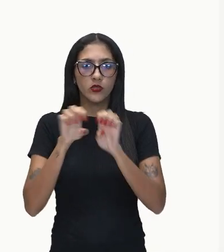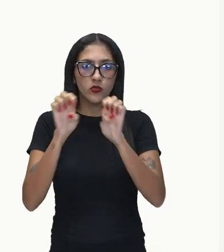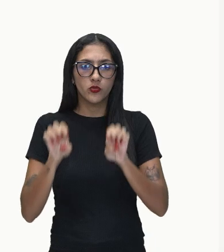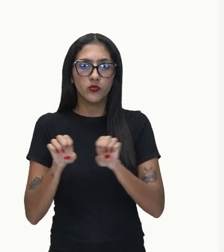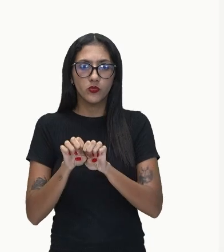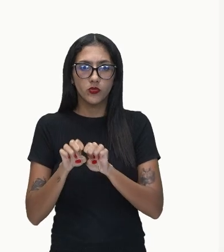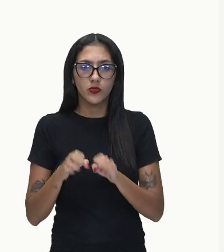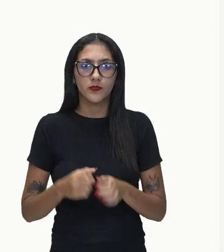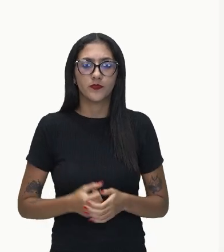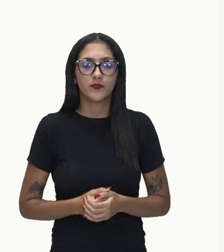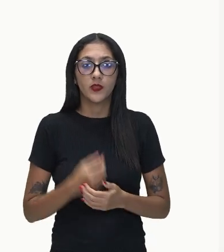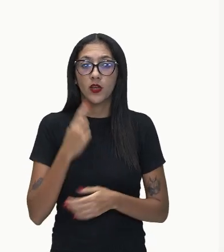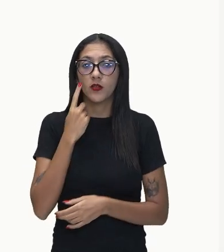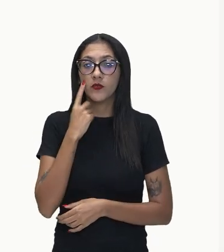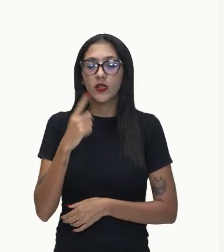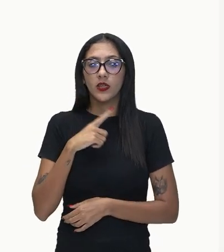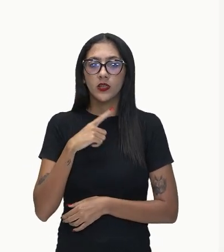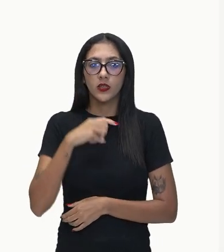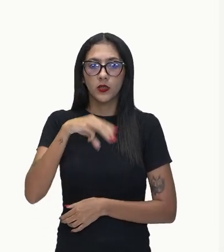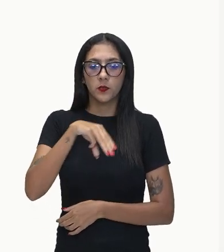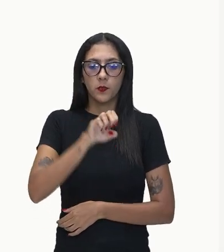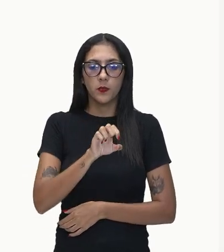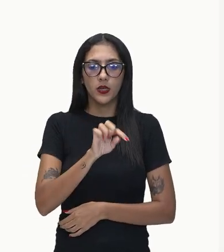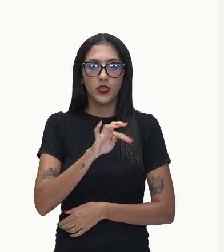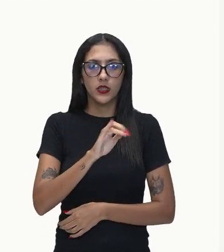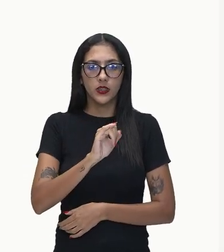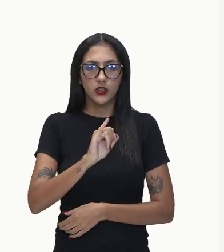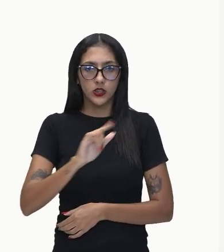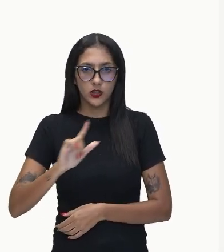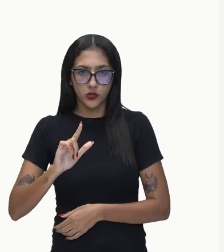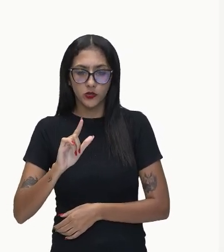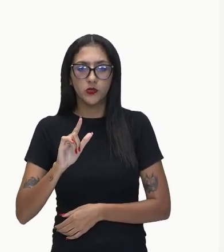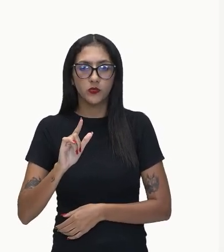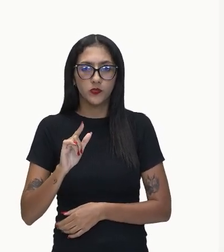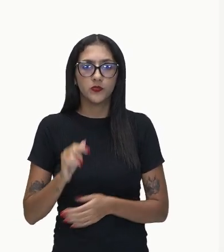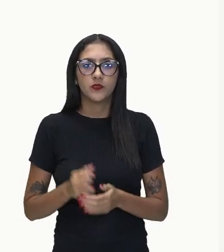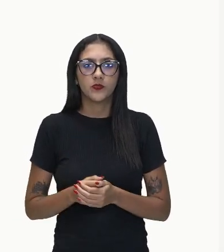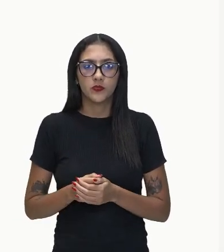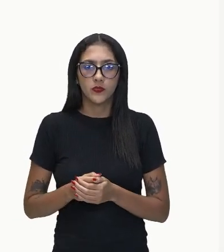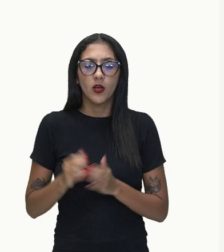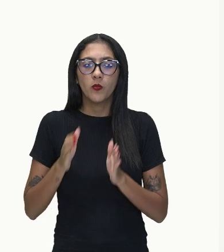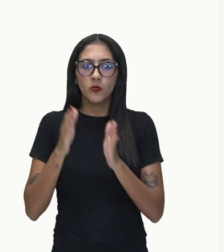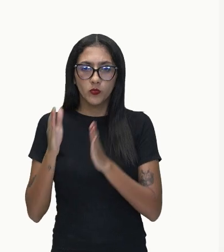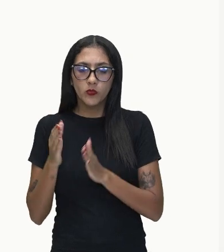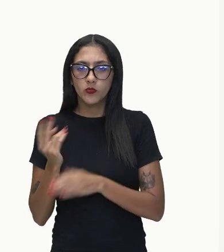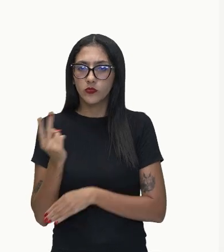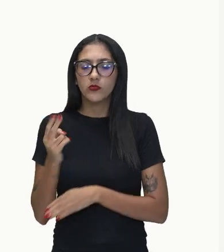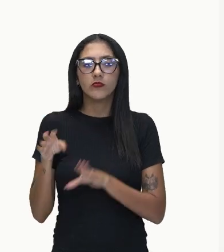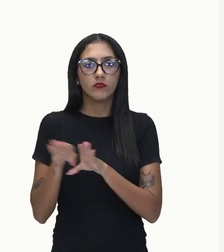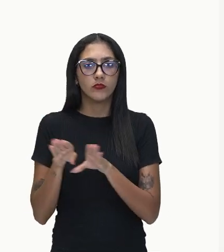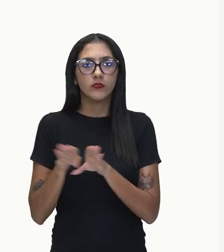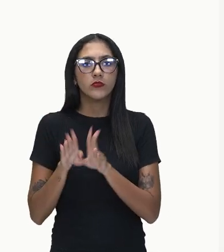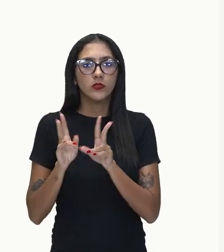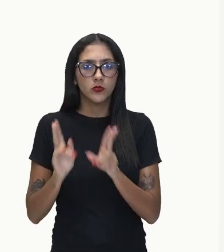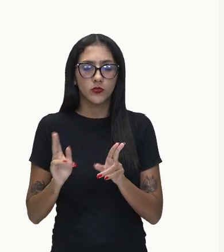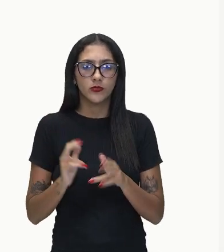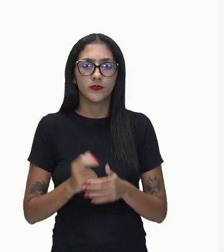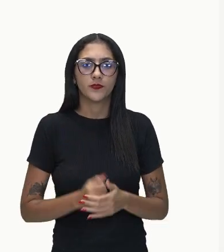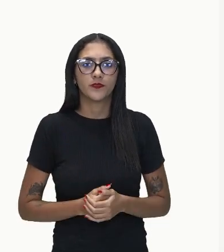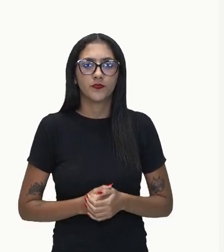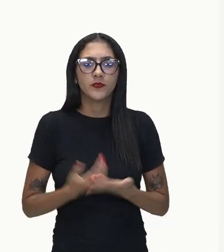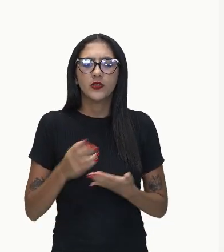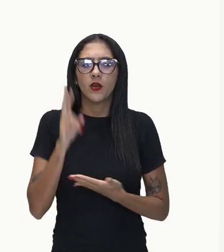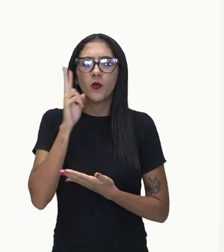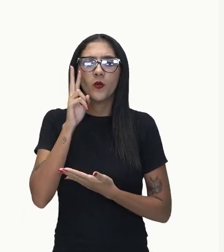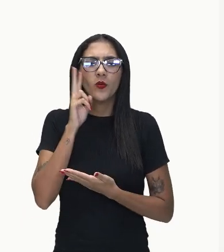é o radical metil. Esse outro também é o metil, esse outro também é o metil. E ali, lá pela regra